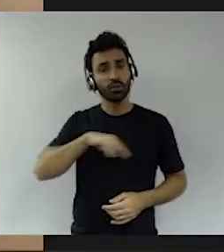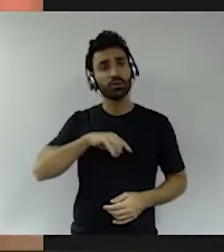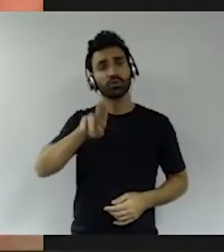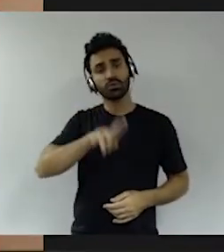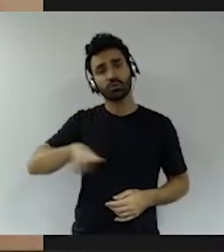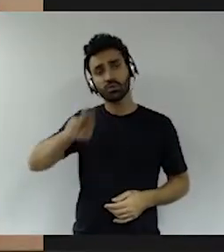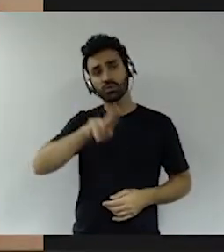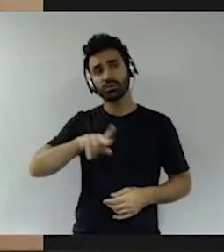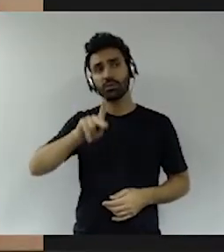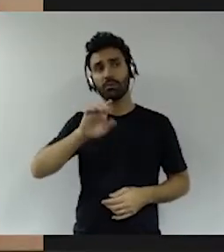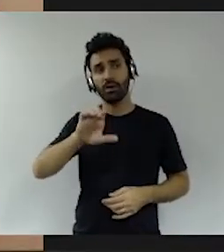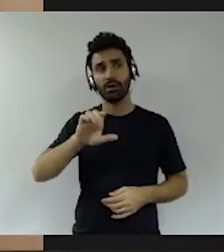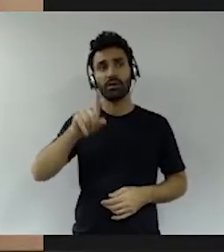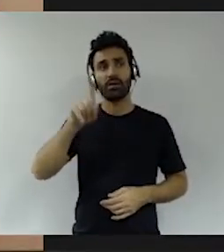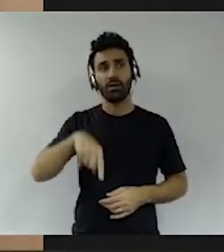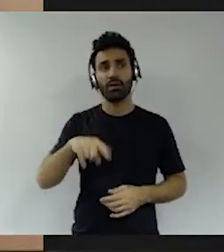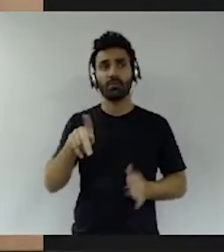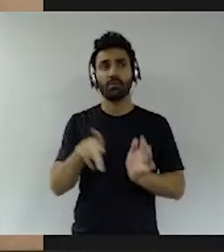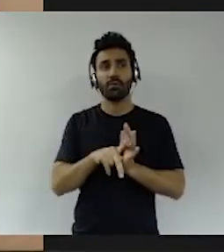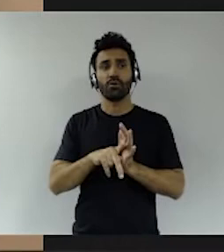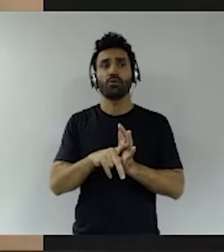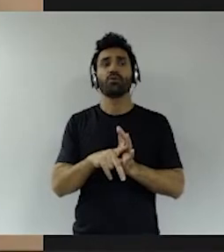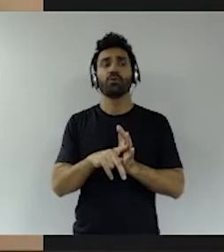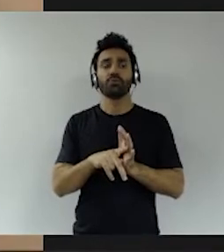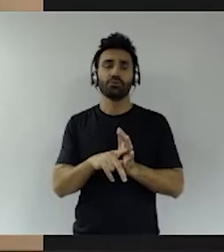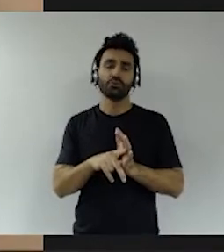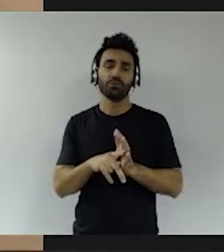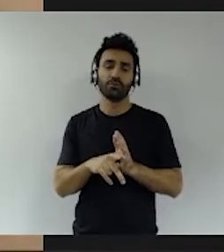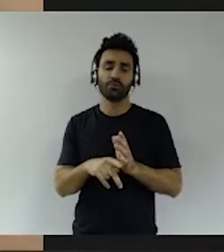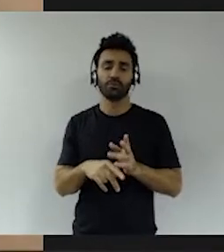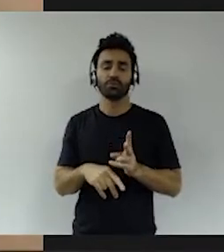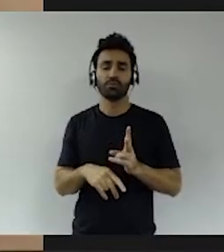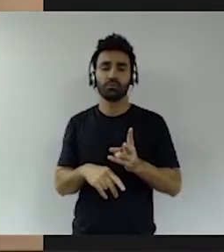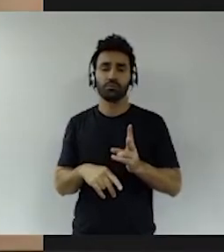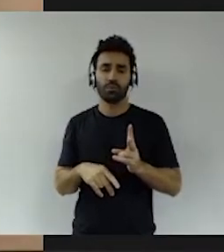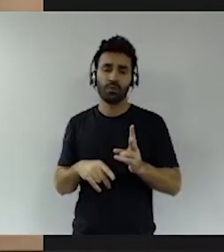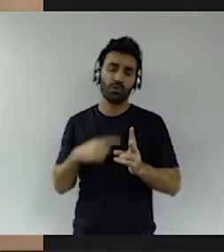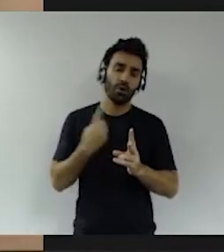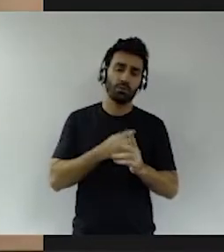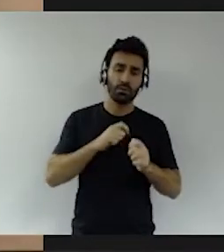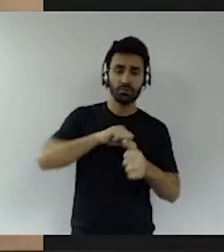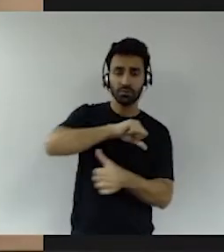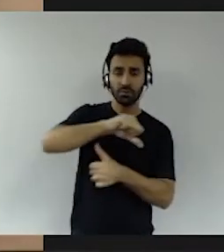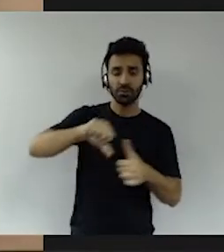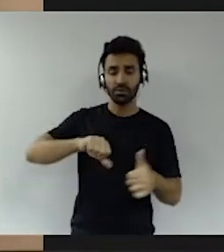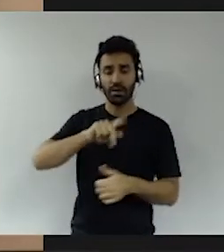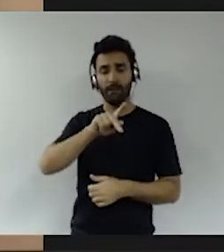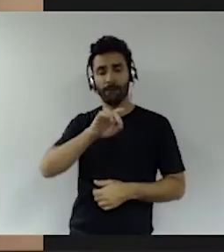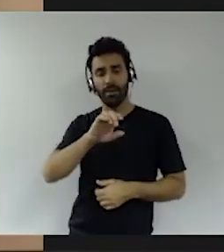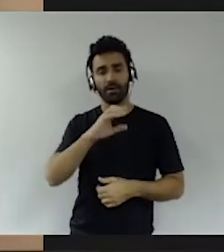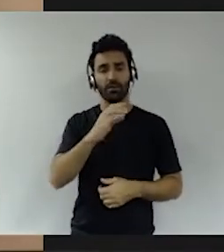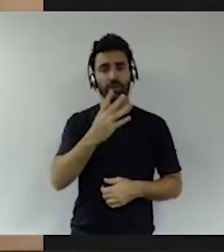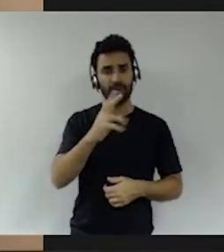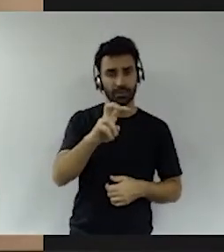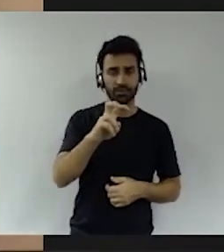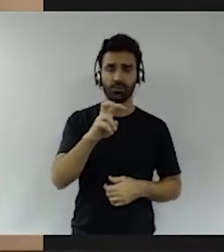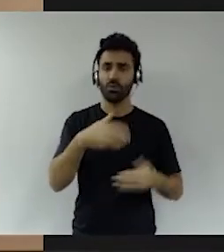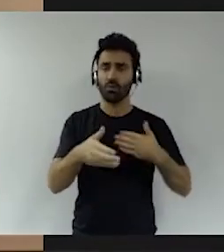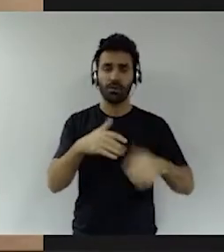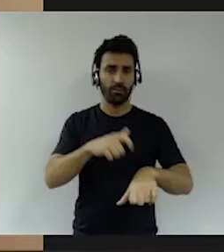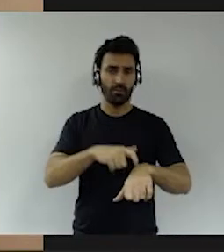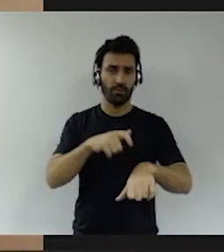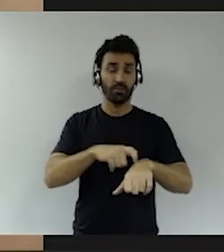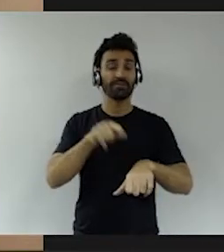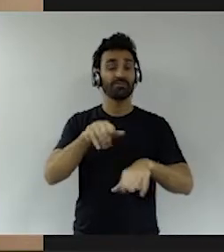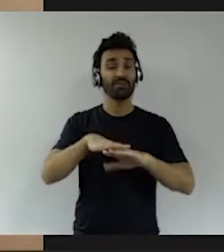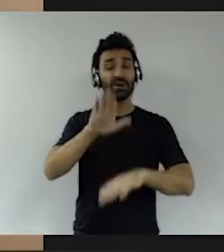45 como um instrumento ponto de partida. Nós podemos estar mudando toda a PEC 45 a qualquer momento.